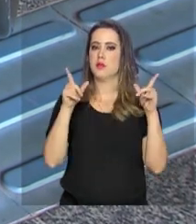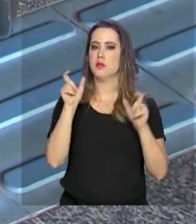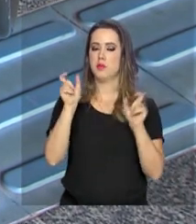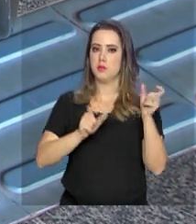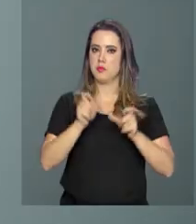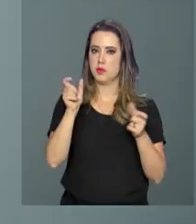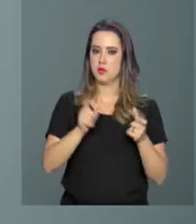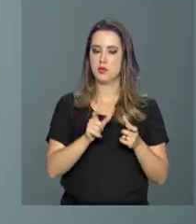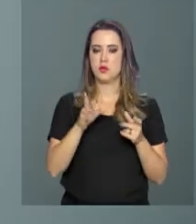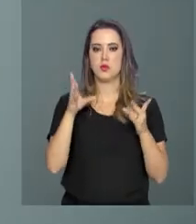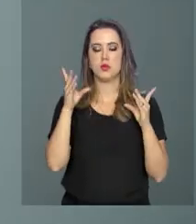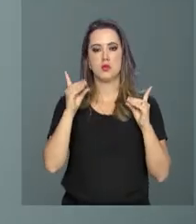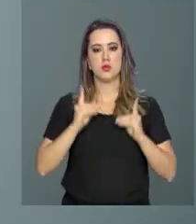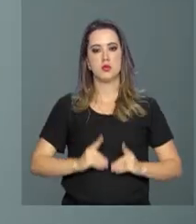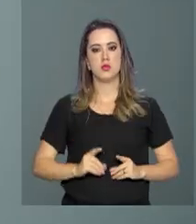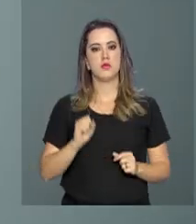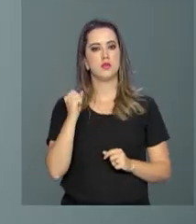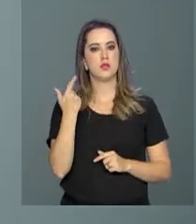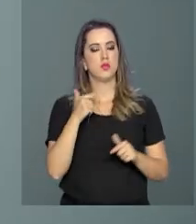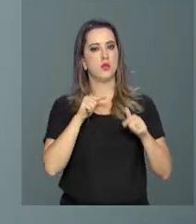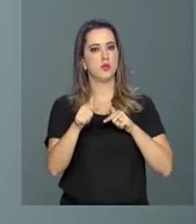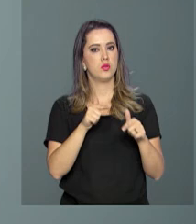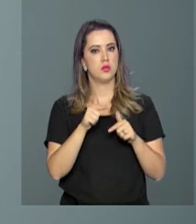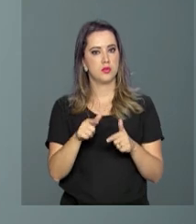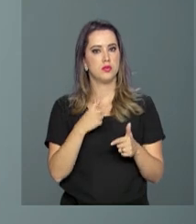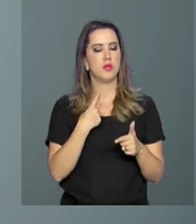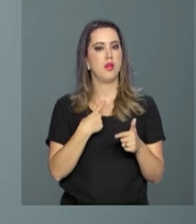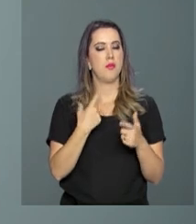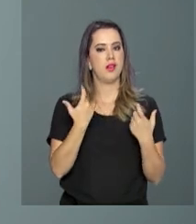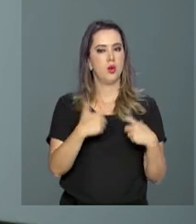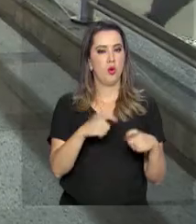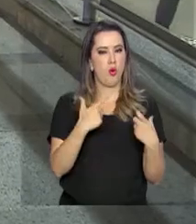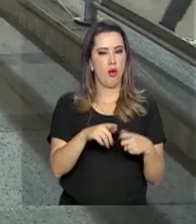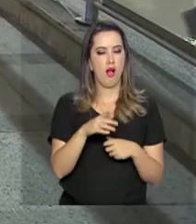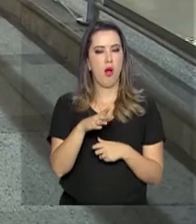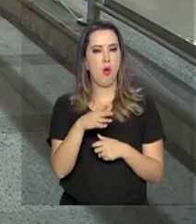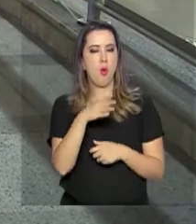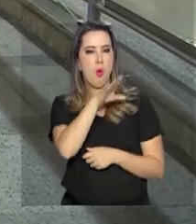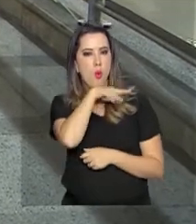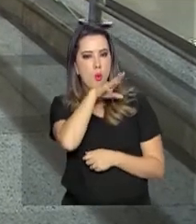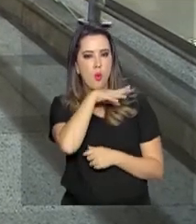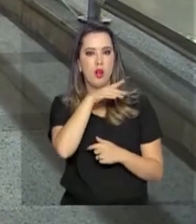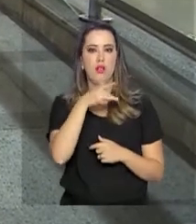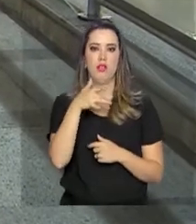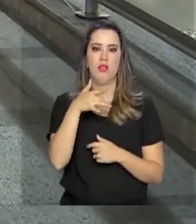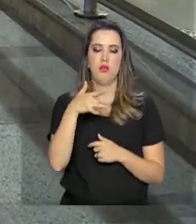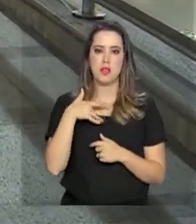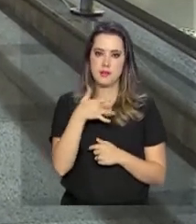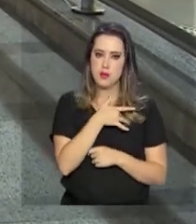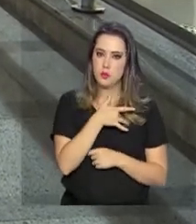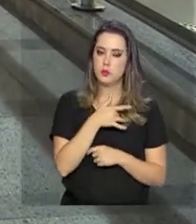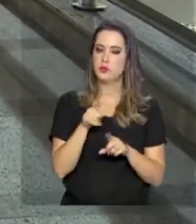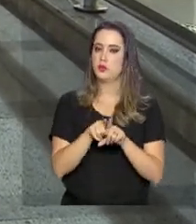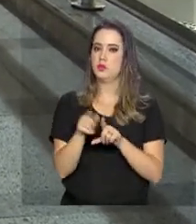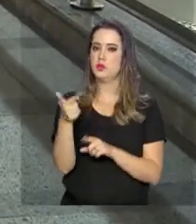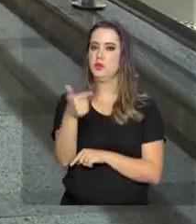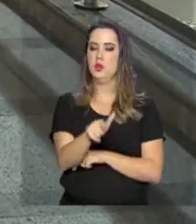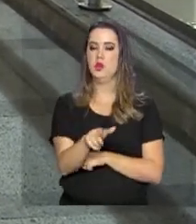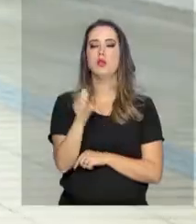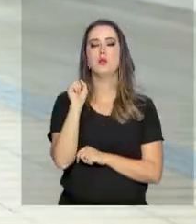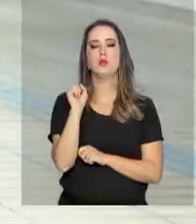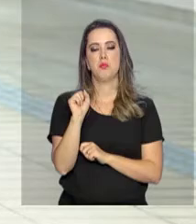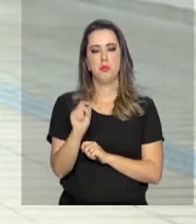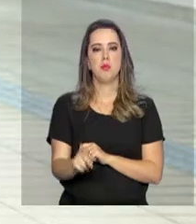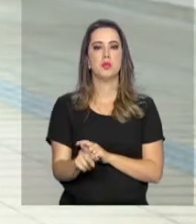deficiência e para quem trabalha em condições prejudiciais à saúde outra possibilidade é a aposentadoria por invalidez